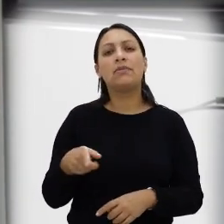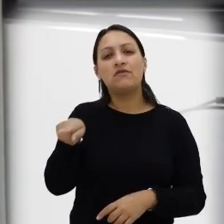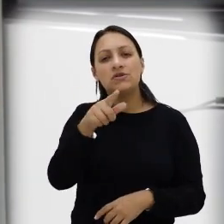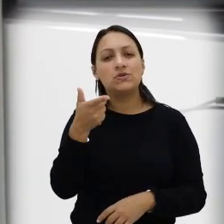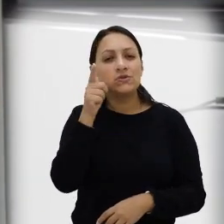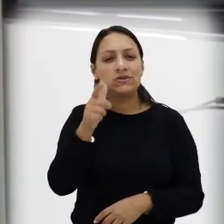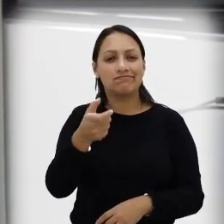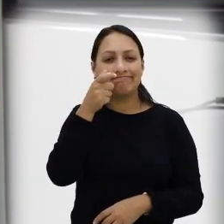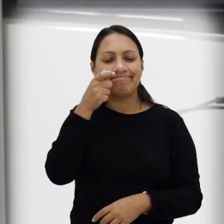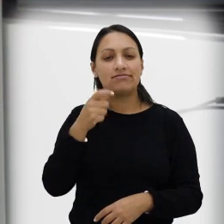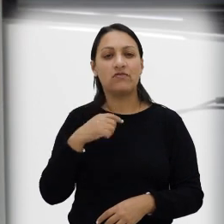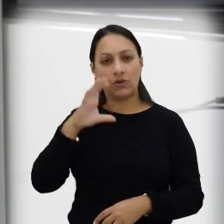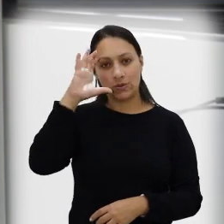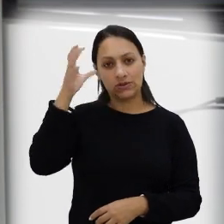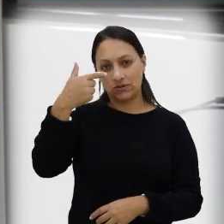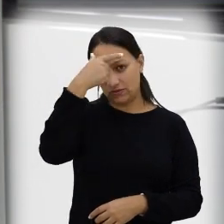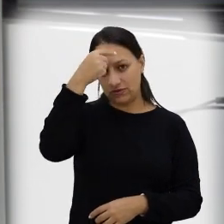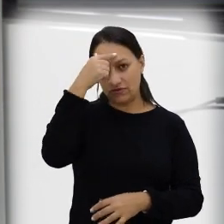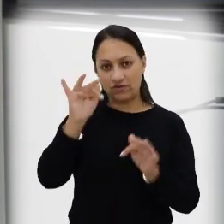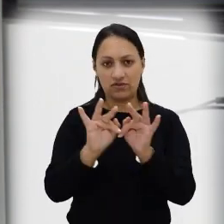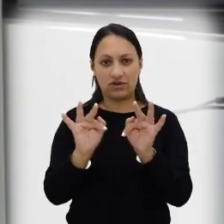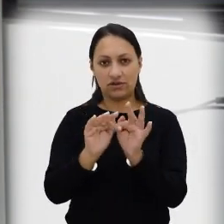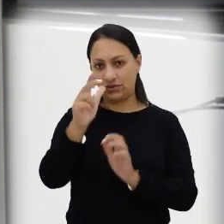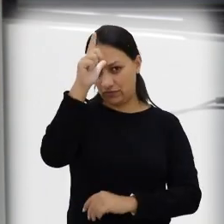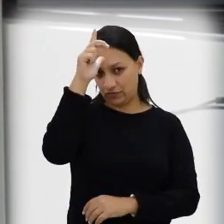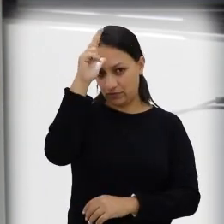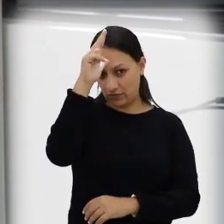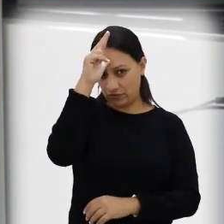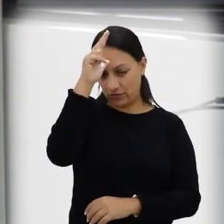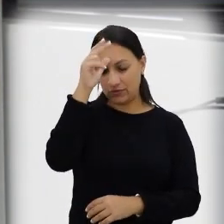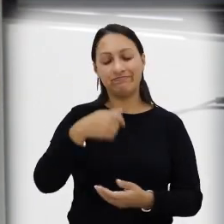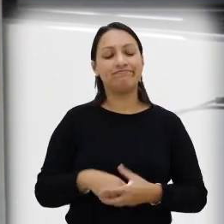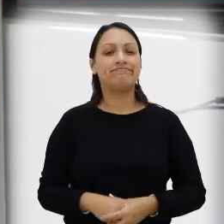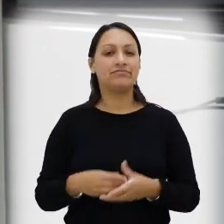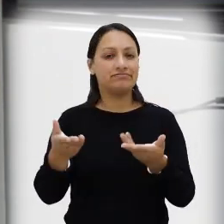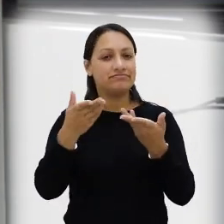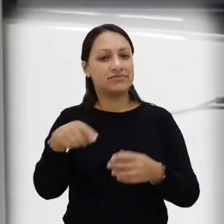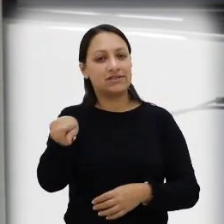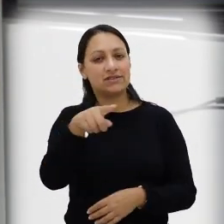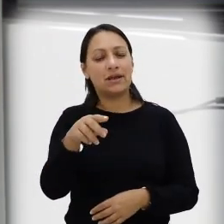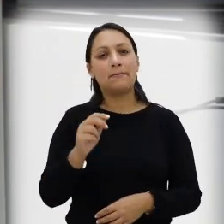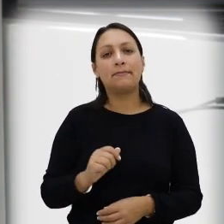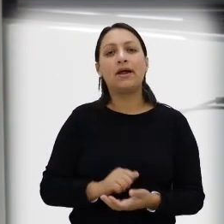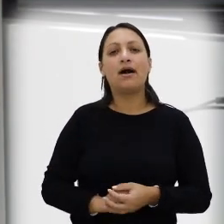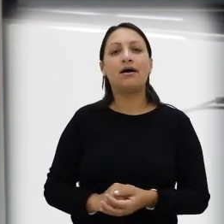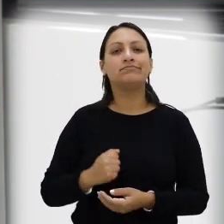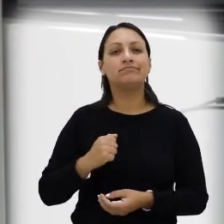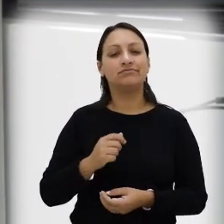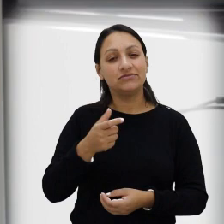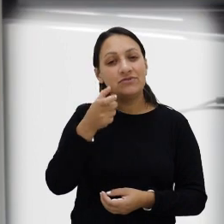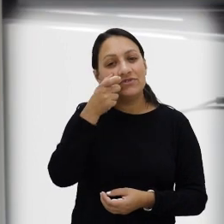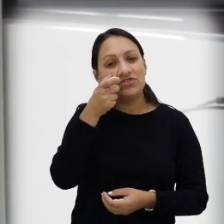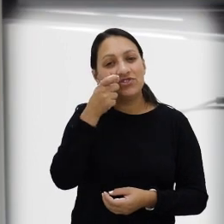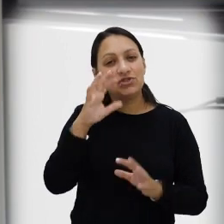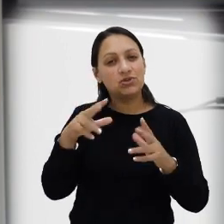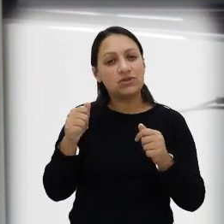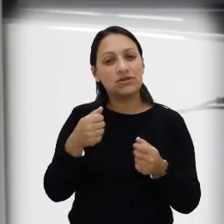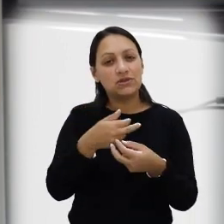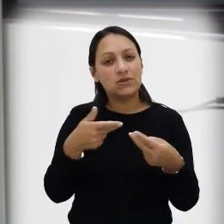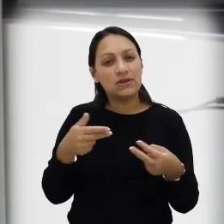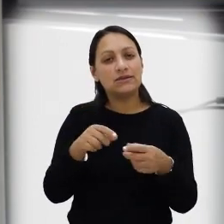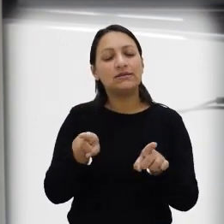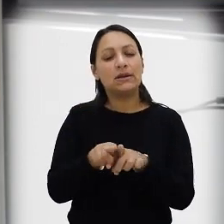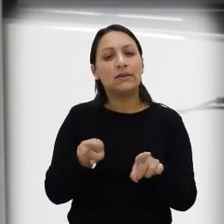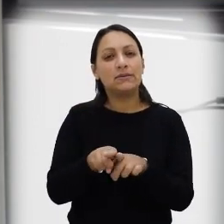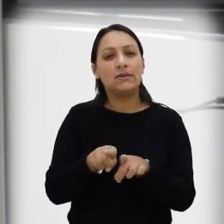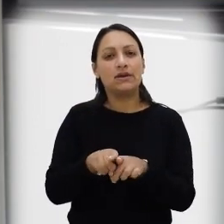Fevale, em Novo Hamburgo. Então, contamos com vocês lá, prestigiando todas as atrações e, especialmente, queremos ver vocês na rodada de